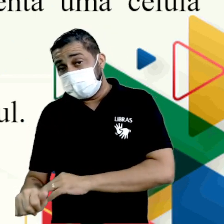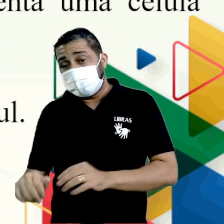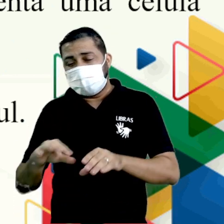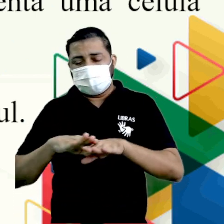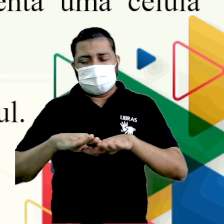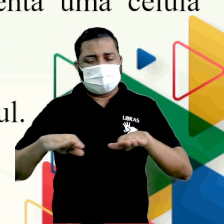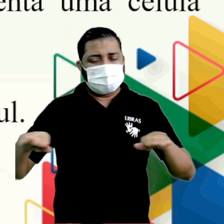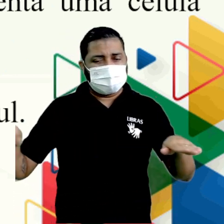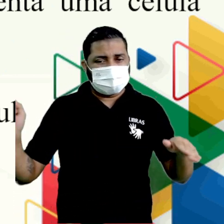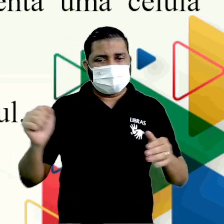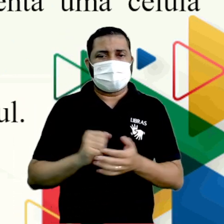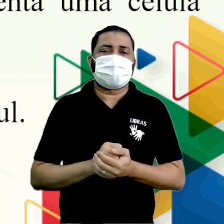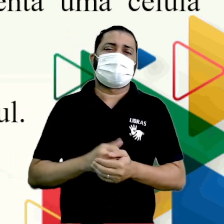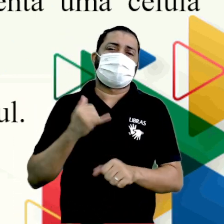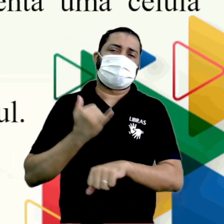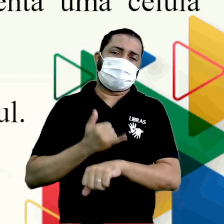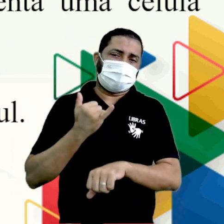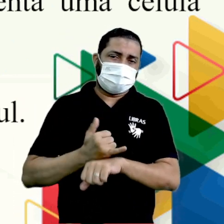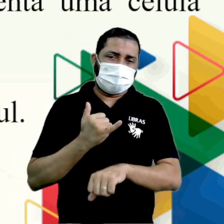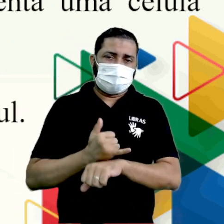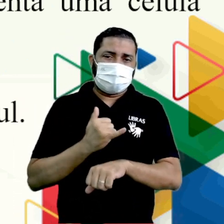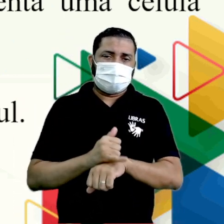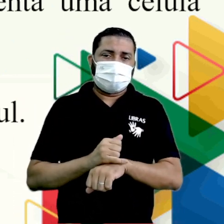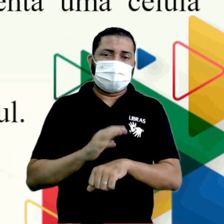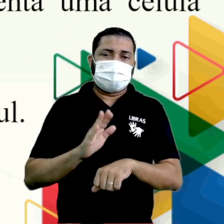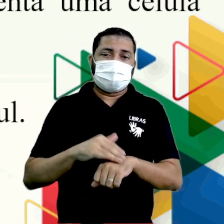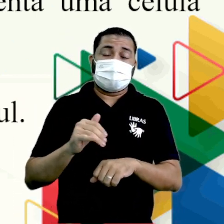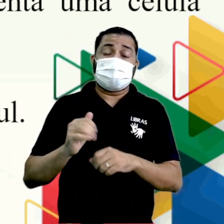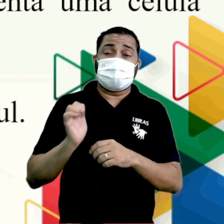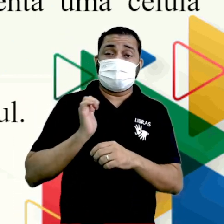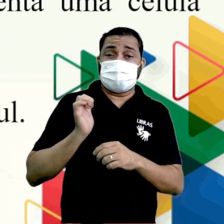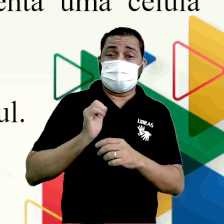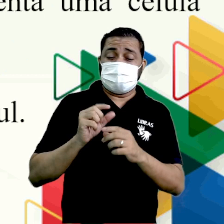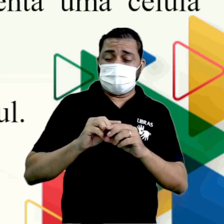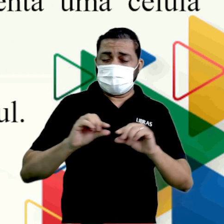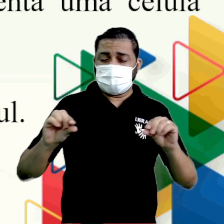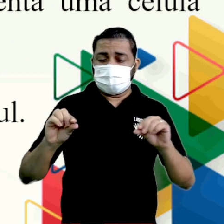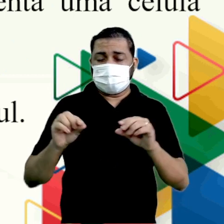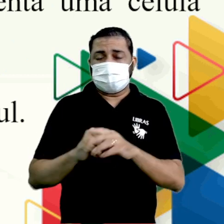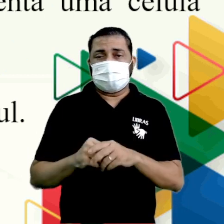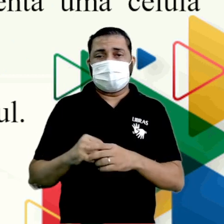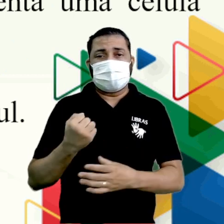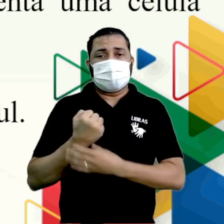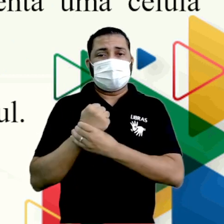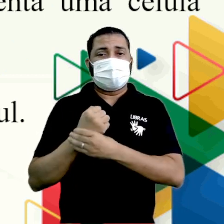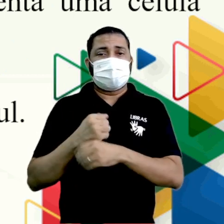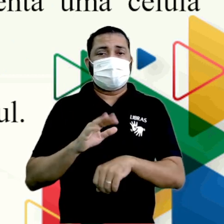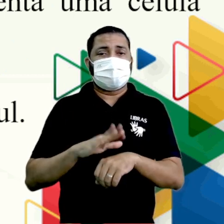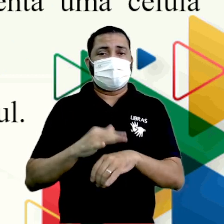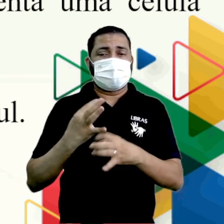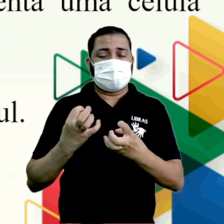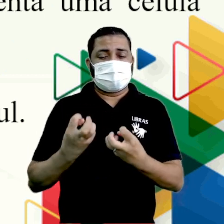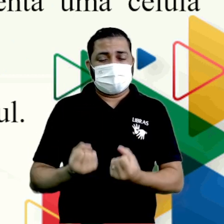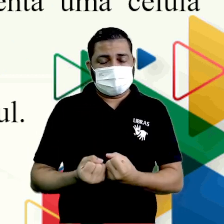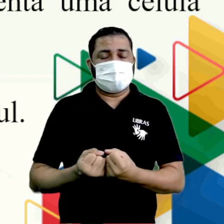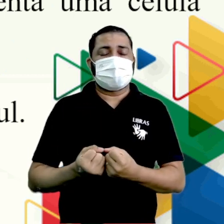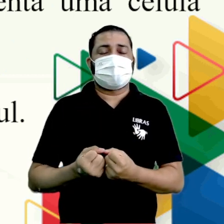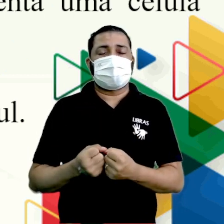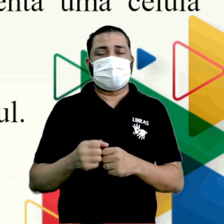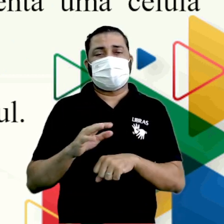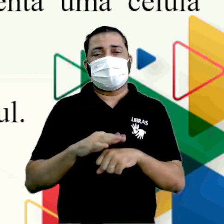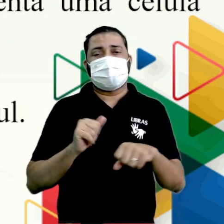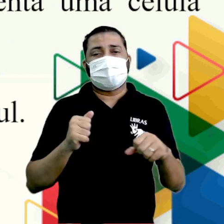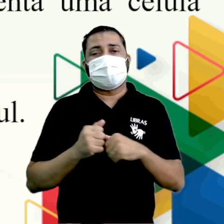cobertura, esse banho metálico de um metal mais nobre, vai dar a ele uma resistência maior à corrosão. É isso que a gente está